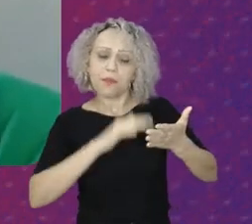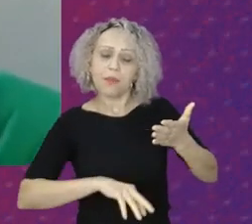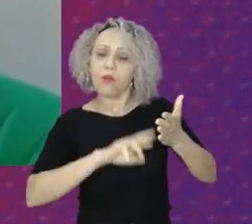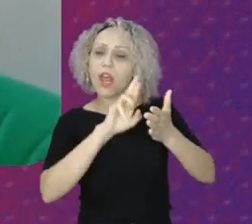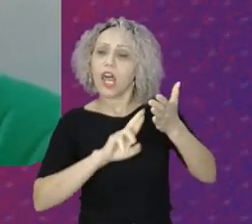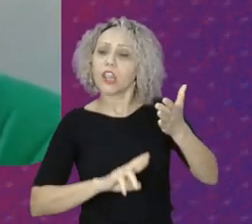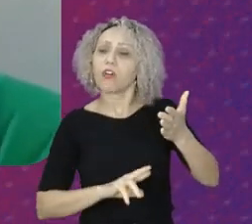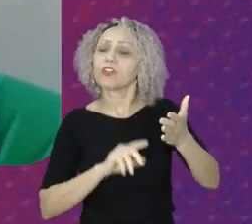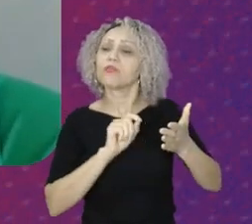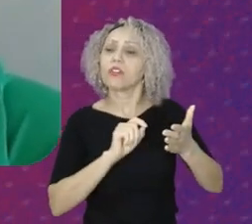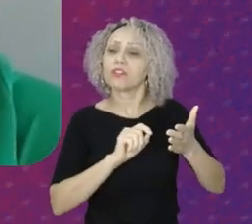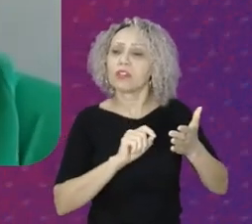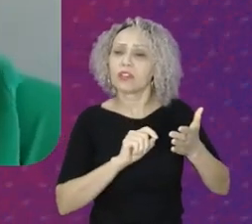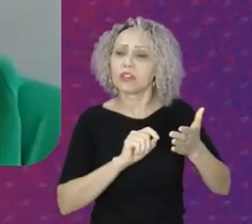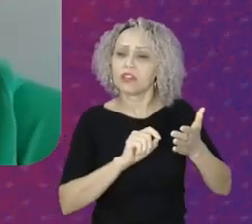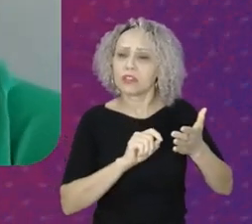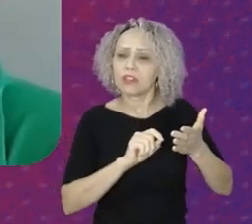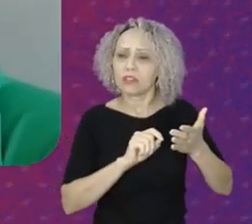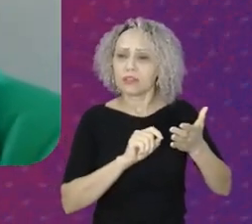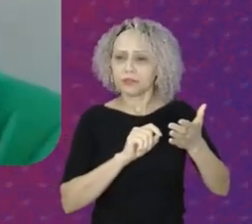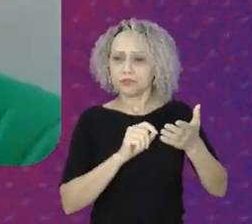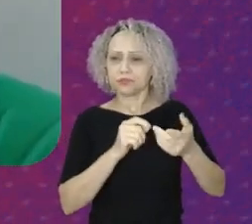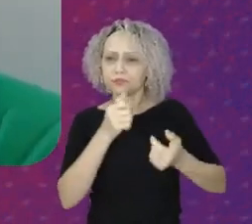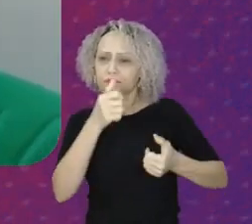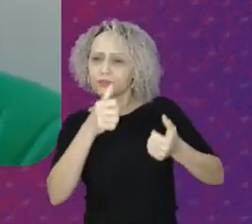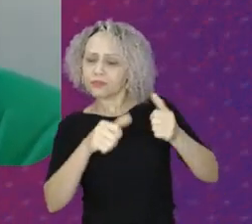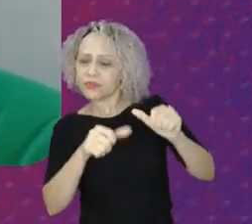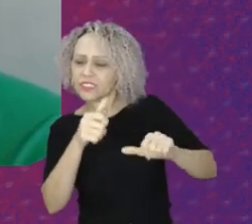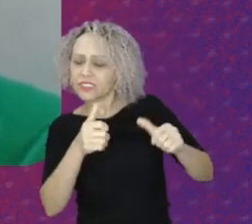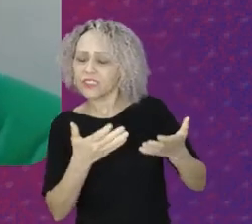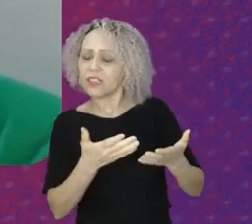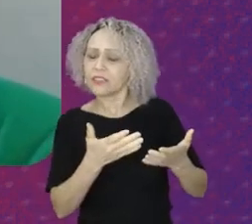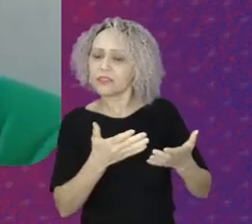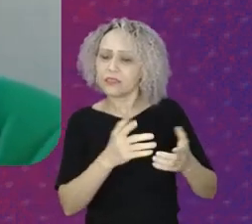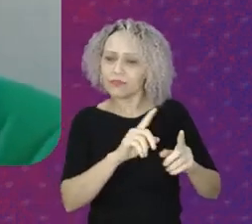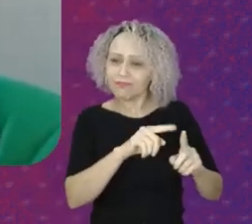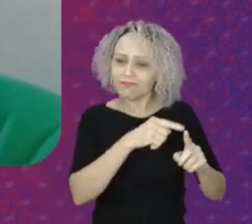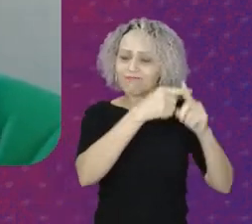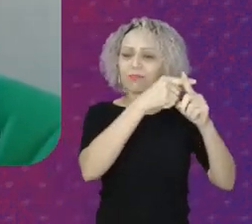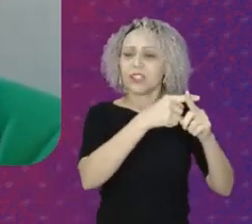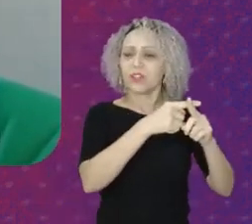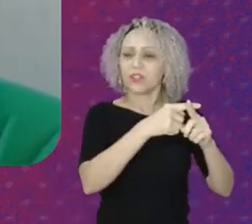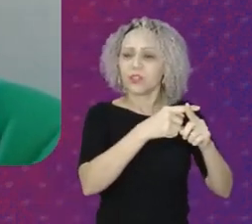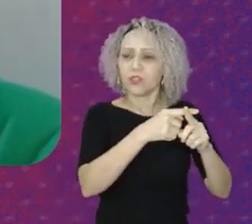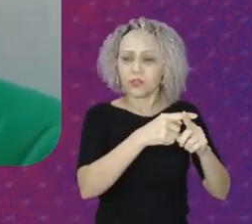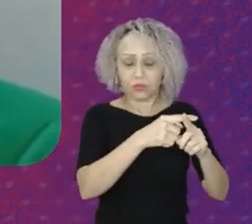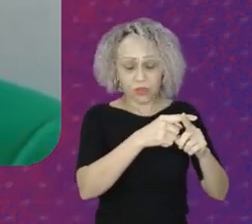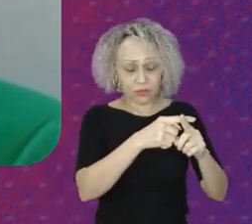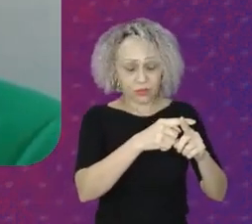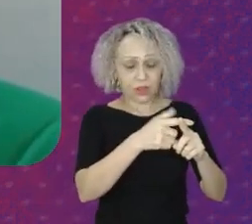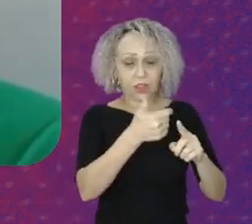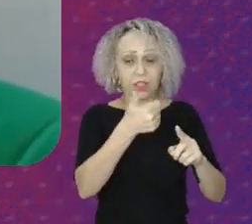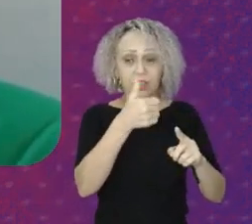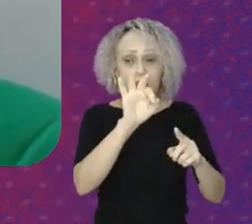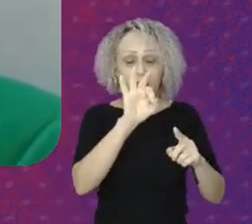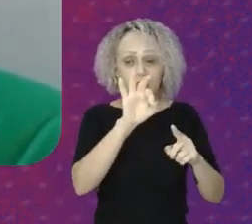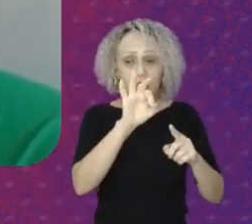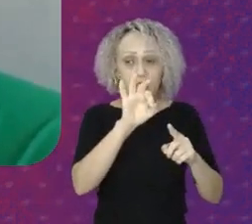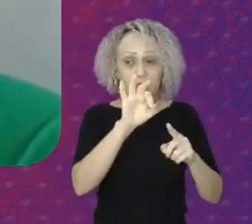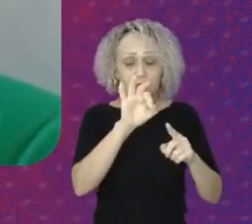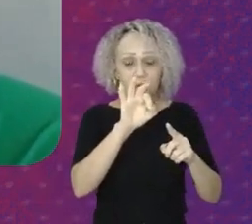completamente o que a gente tinha de projeto e apontou 10 pontos para a mudança na nova lei de